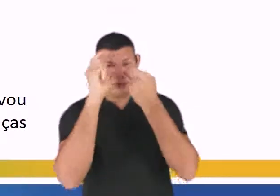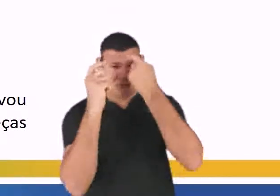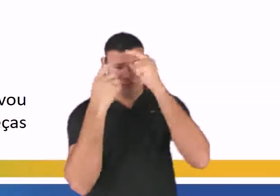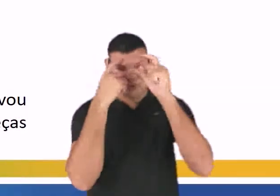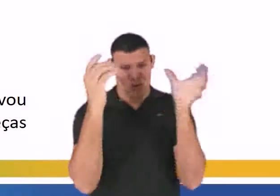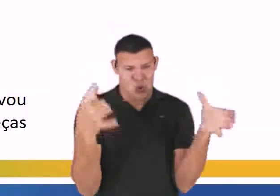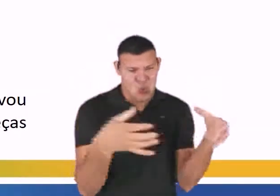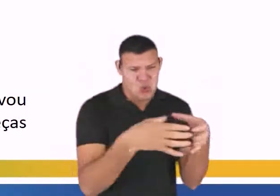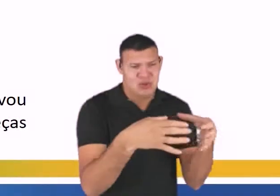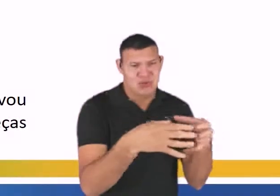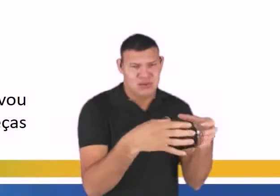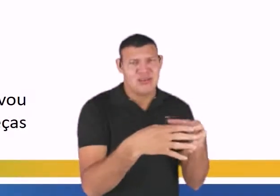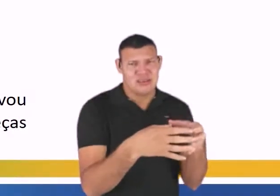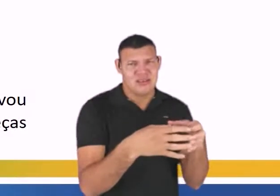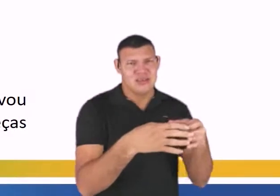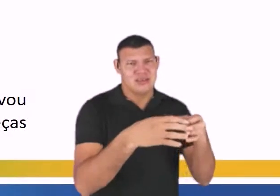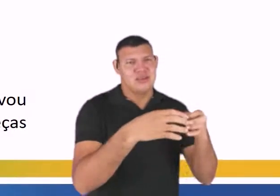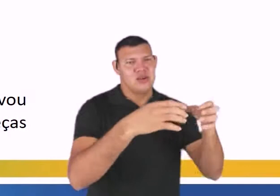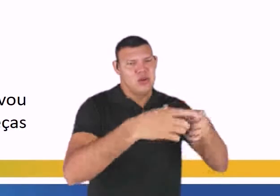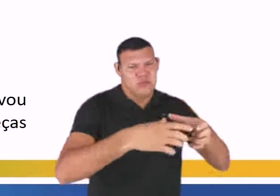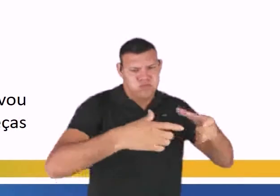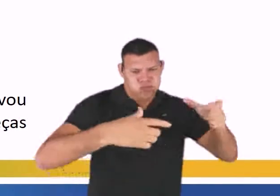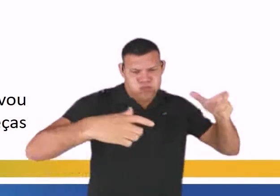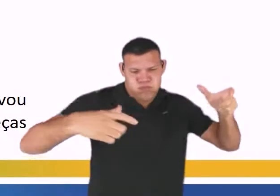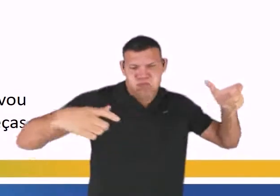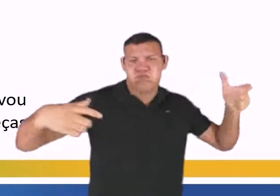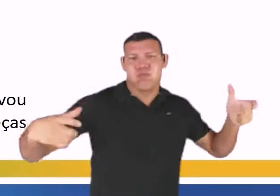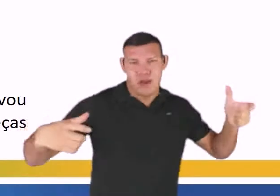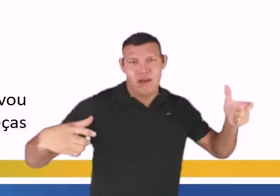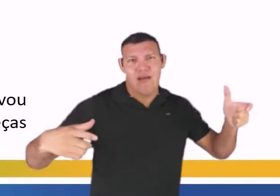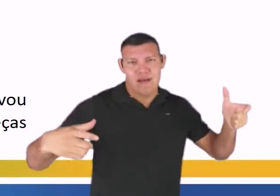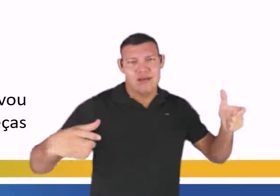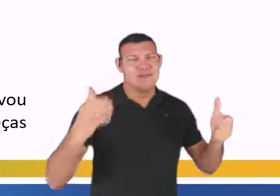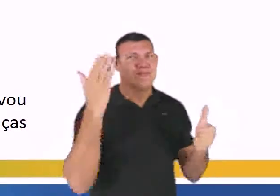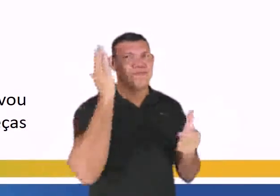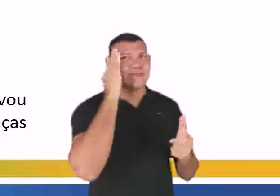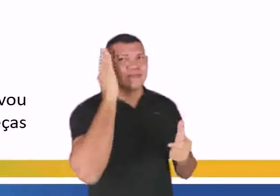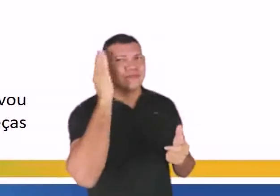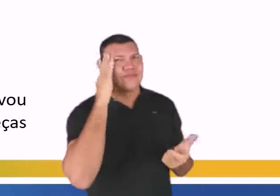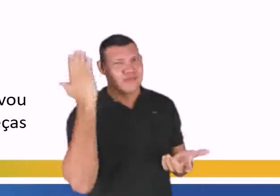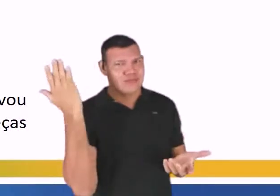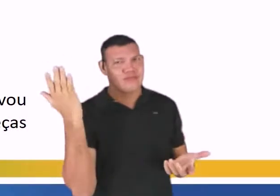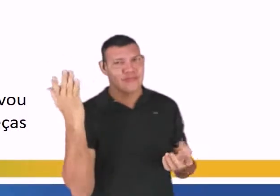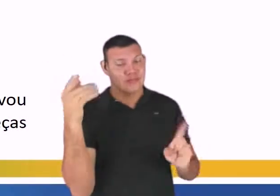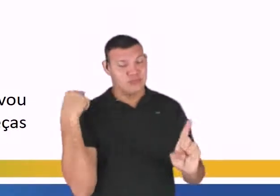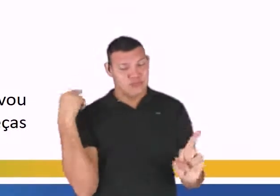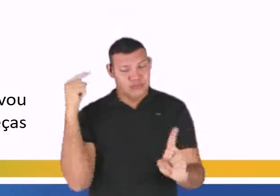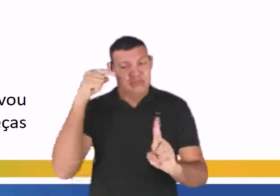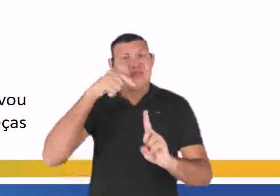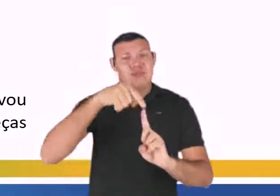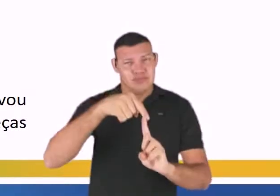do produto, ou seja, algo mais amplo para que seja entendido o propósito do